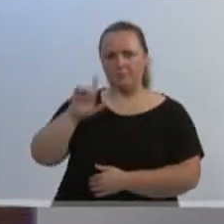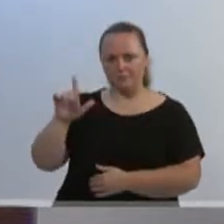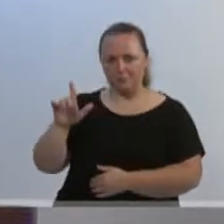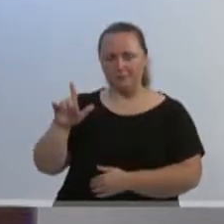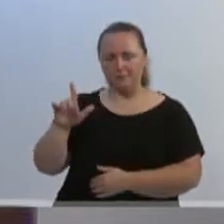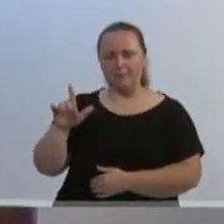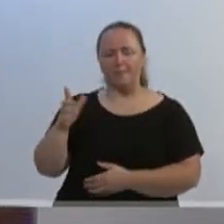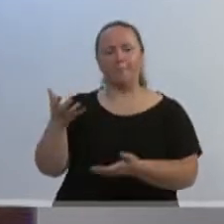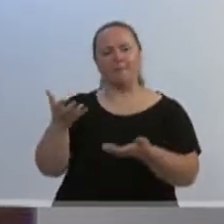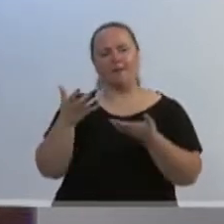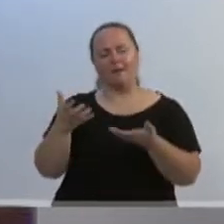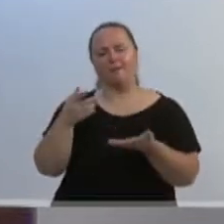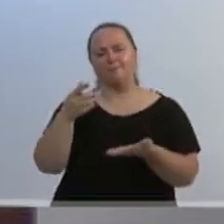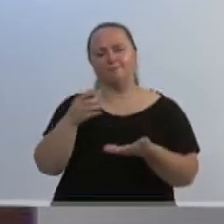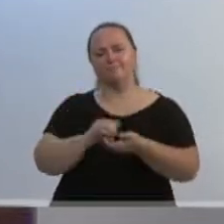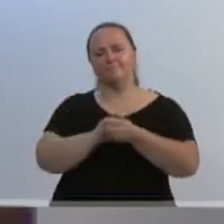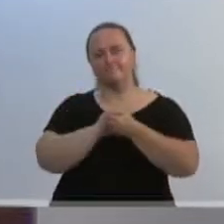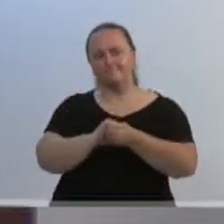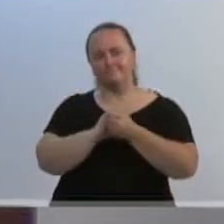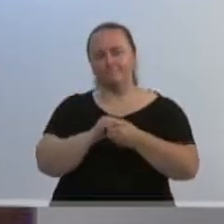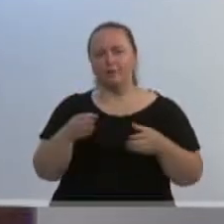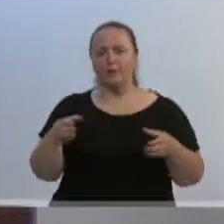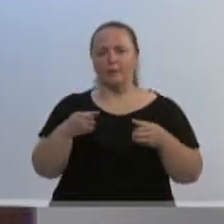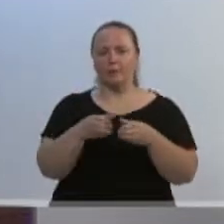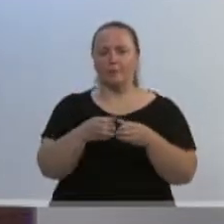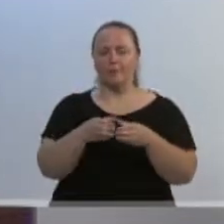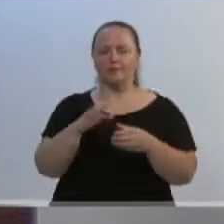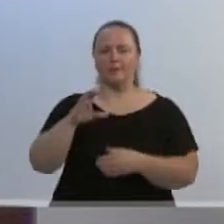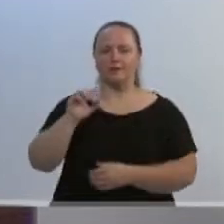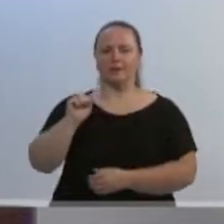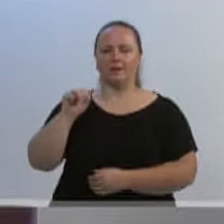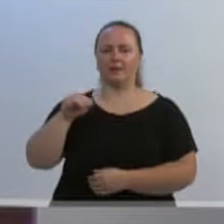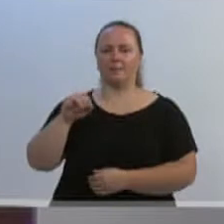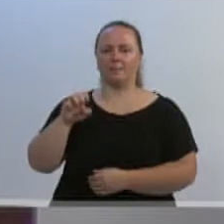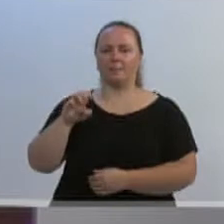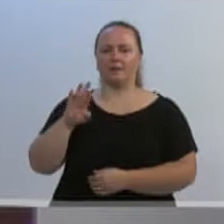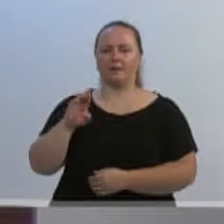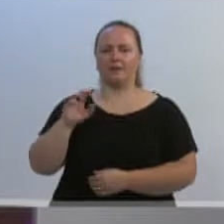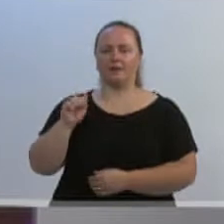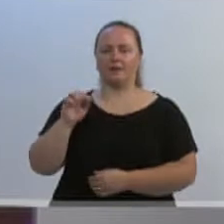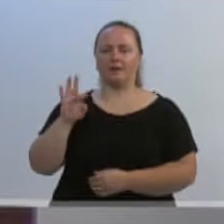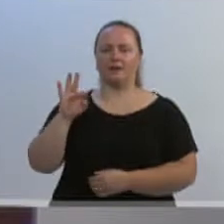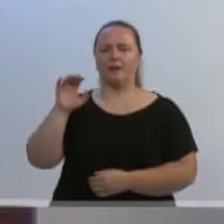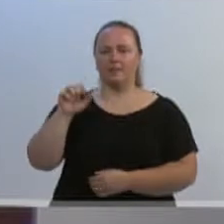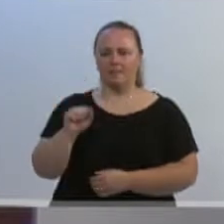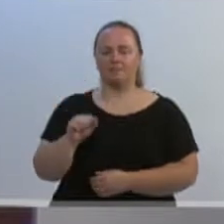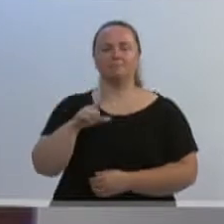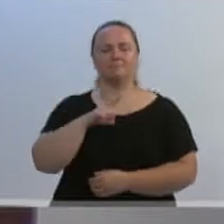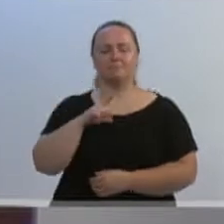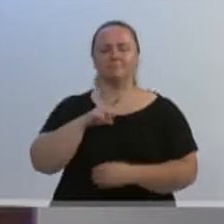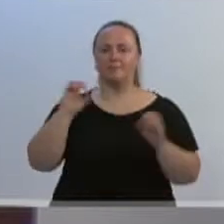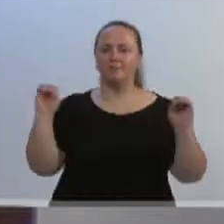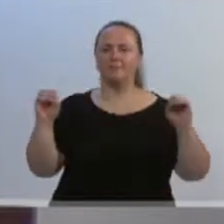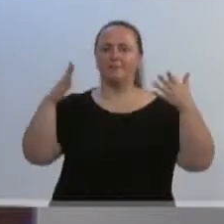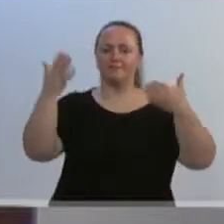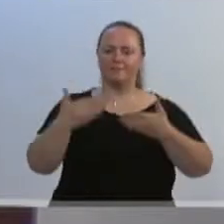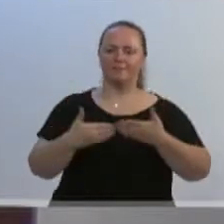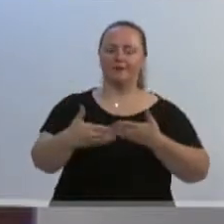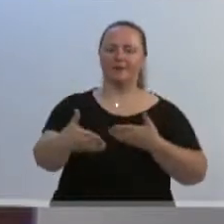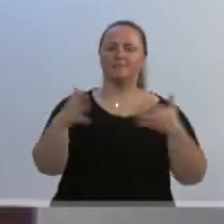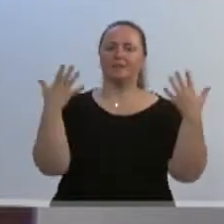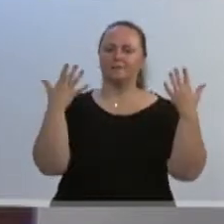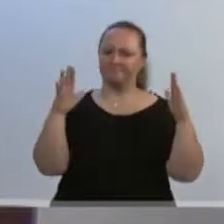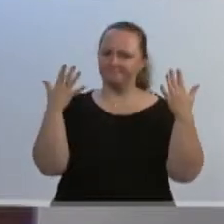quero cumprimentar o coro Camerata Vocali, que fará um concerto festivo em